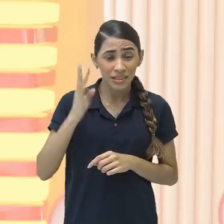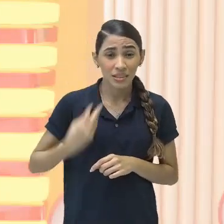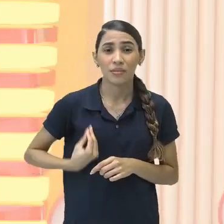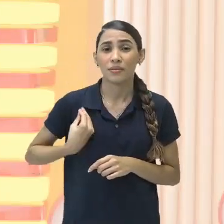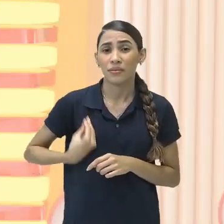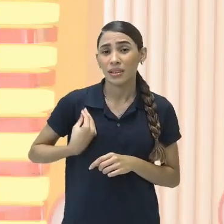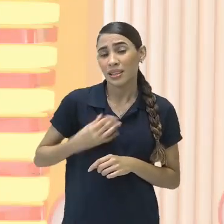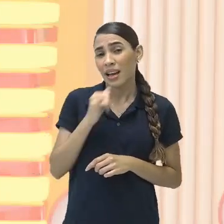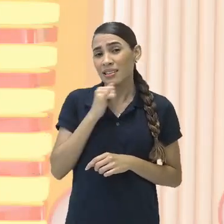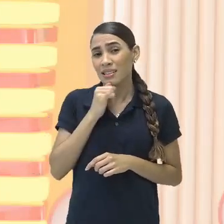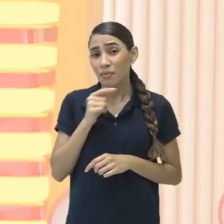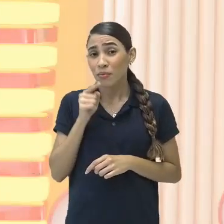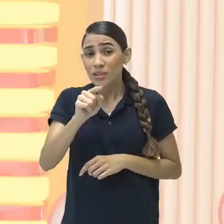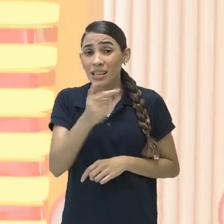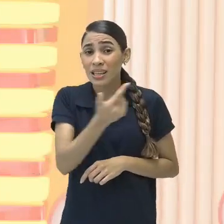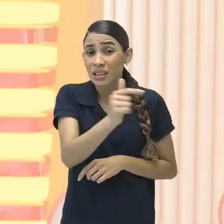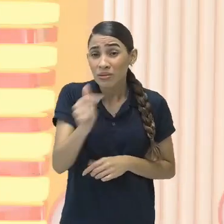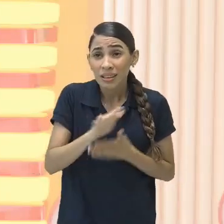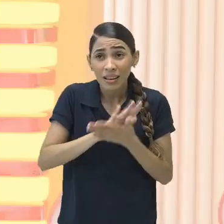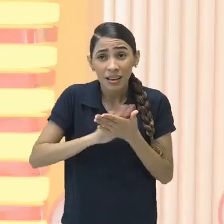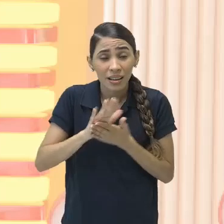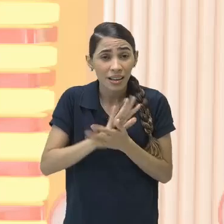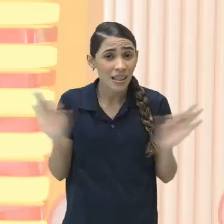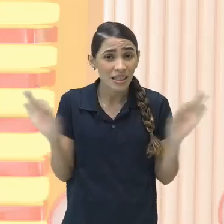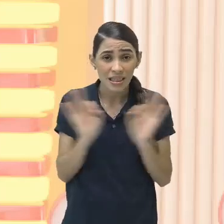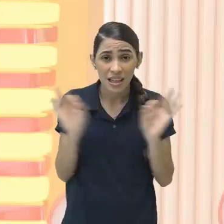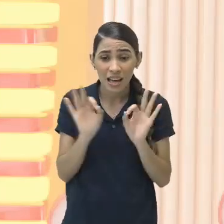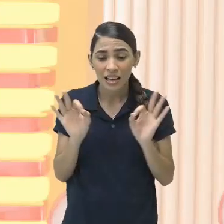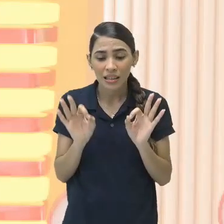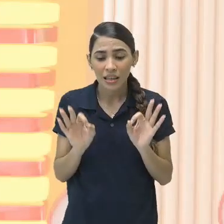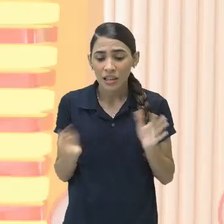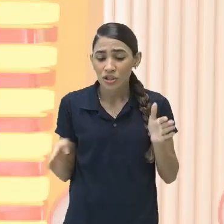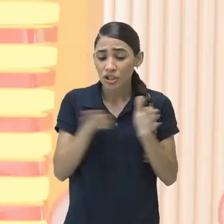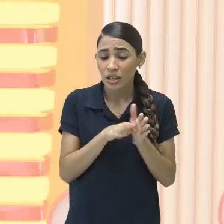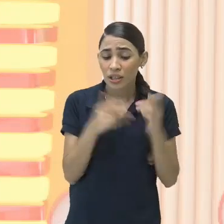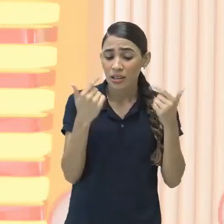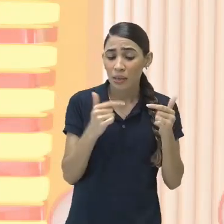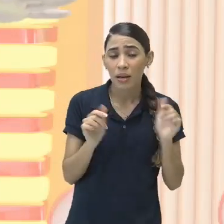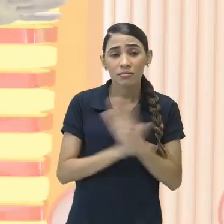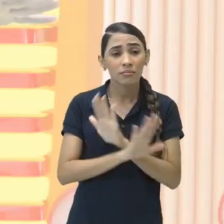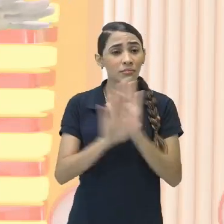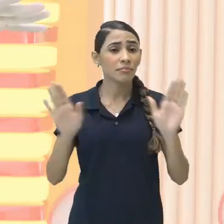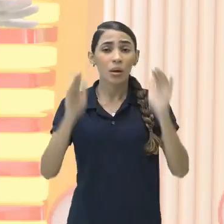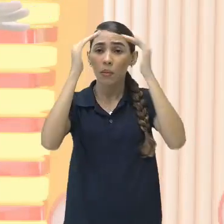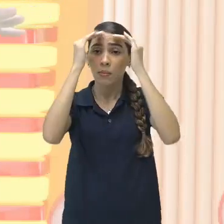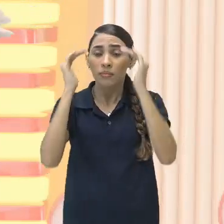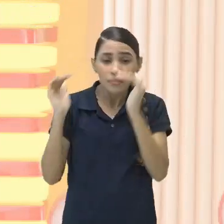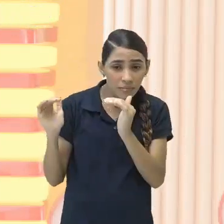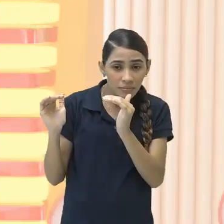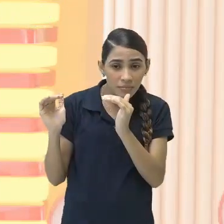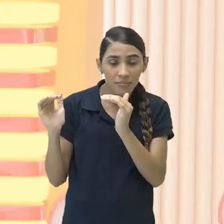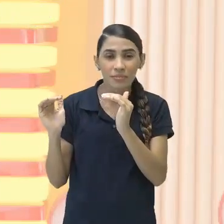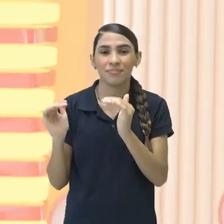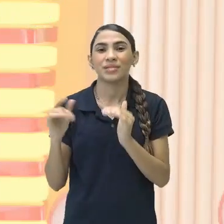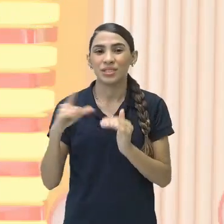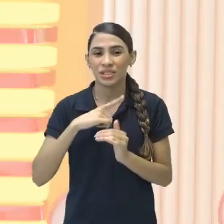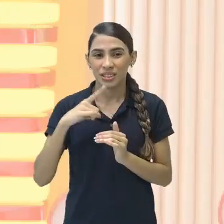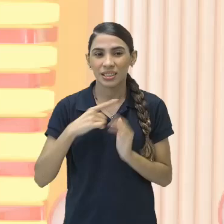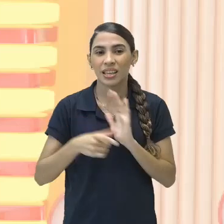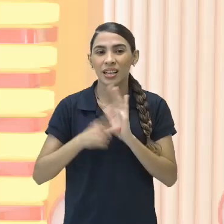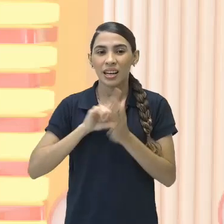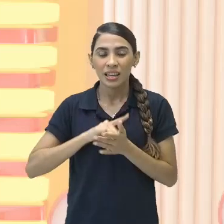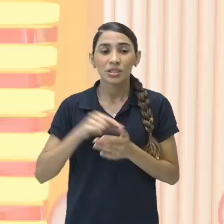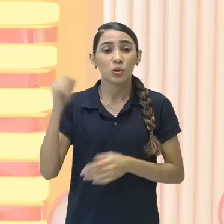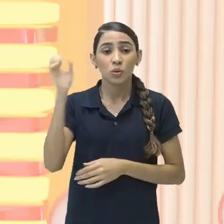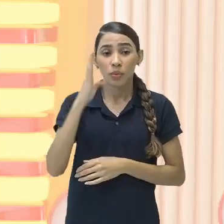vida, né, onde você não tinha nada disso, era chegar, trabalhar e obedecer. Isso existia,